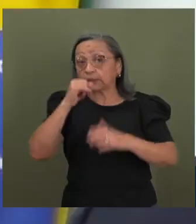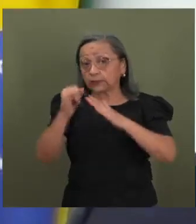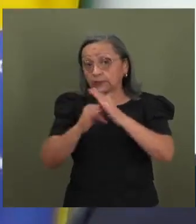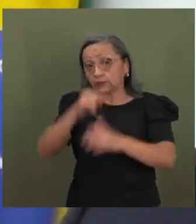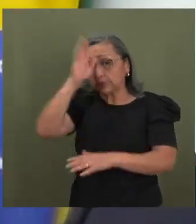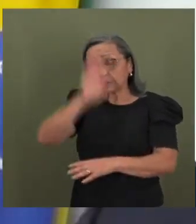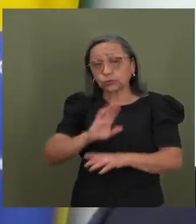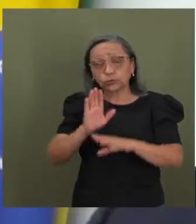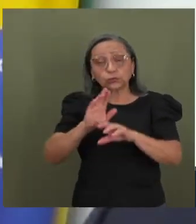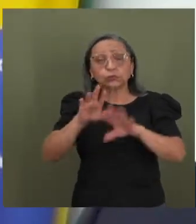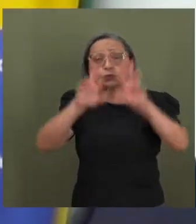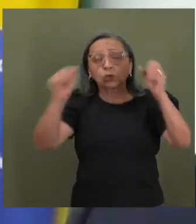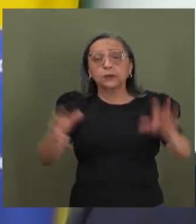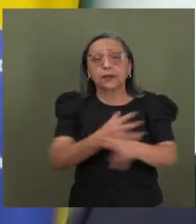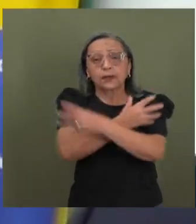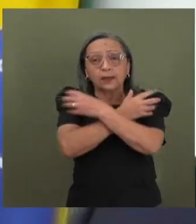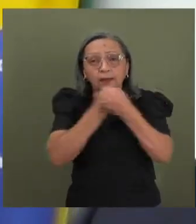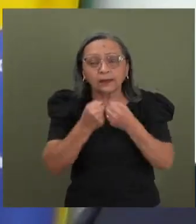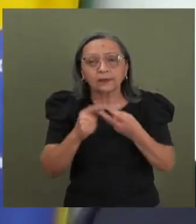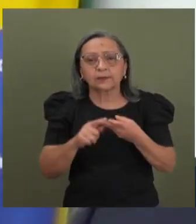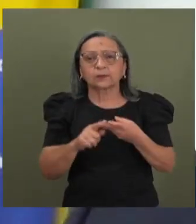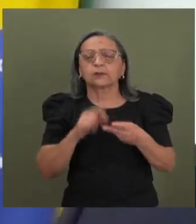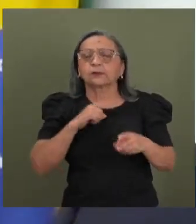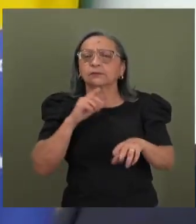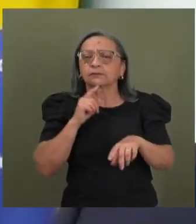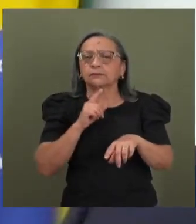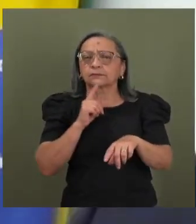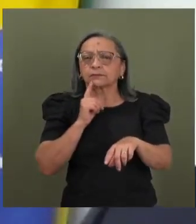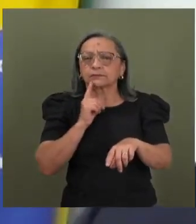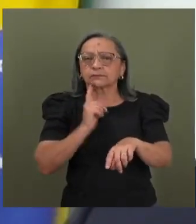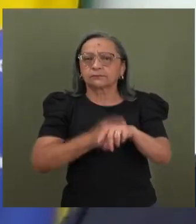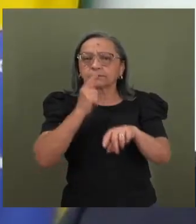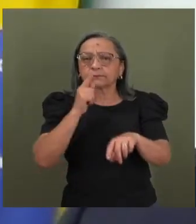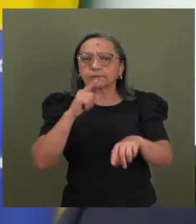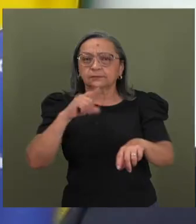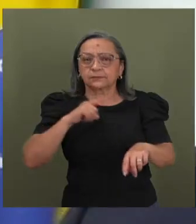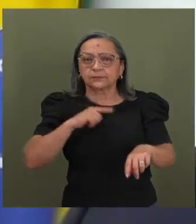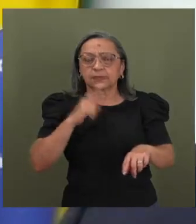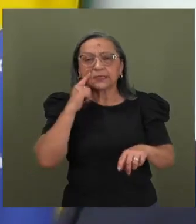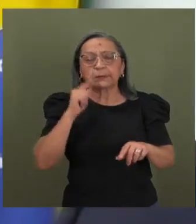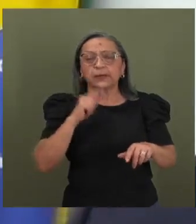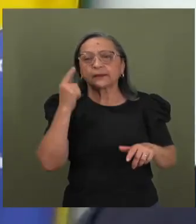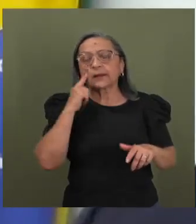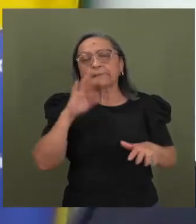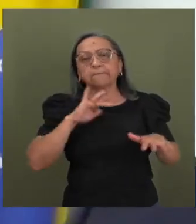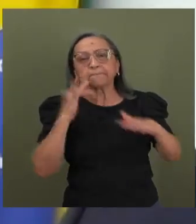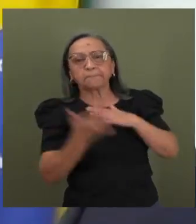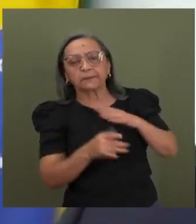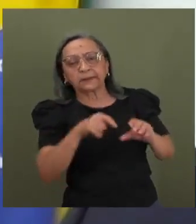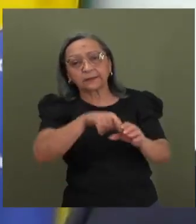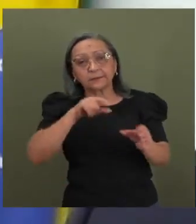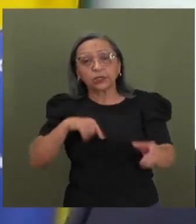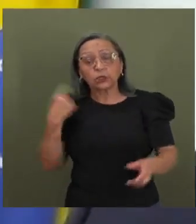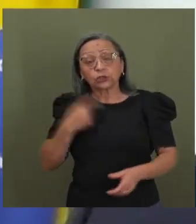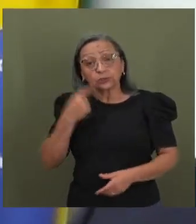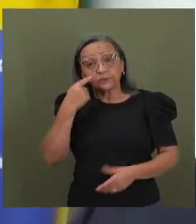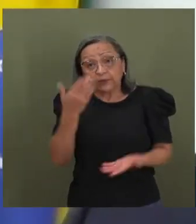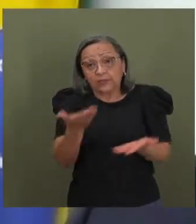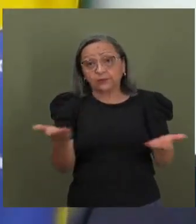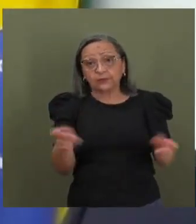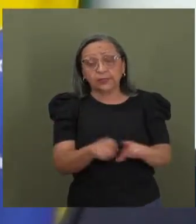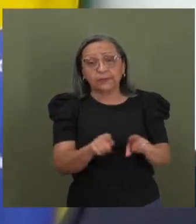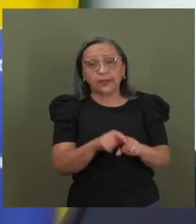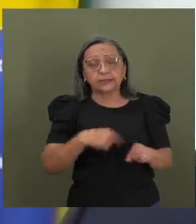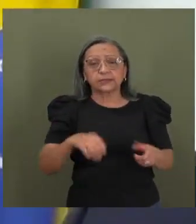a censura flagrante que existe na a mídia independente. Nós estamos vendo aí